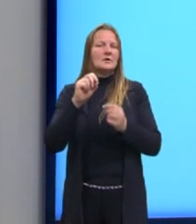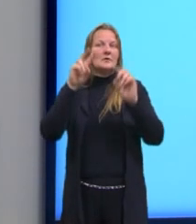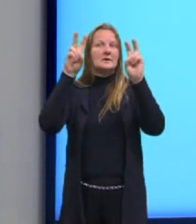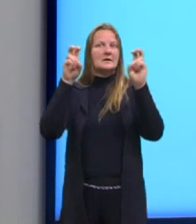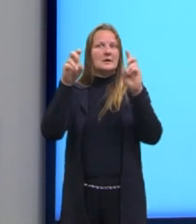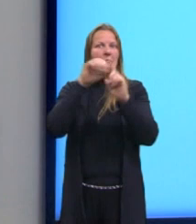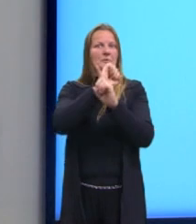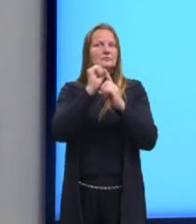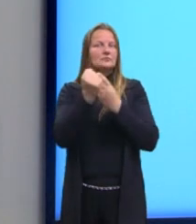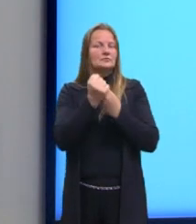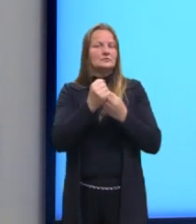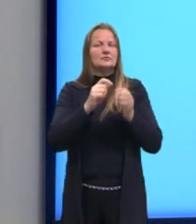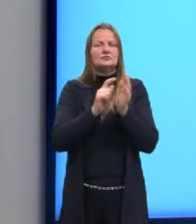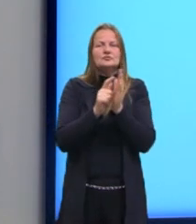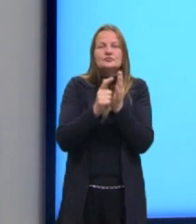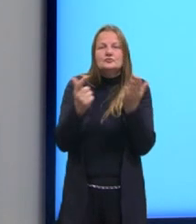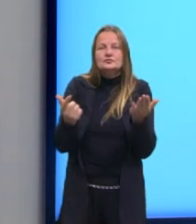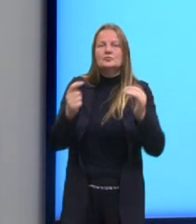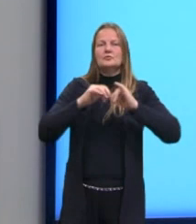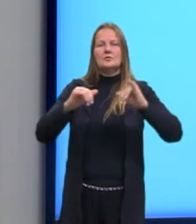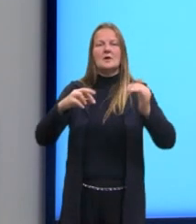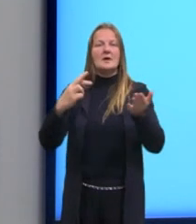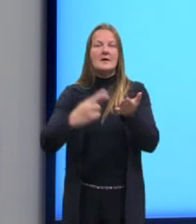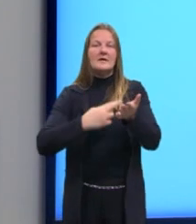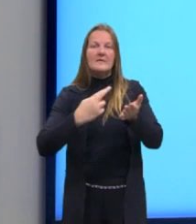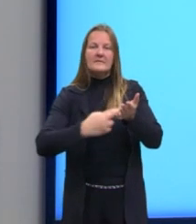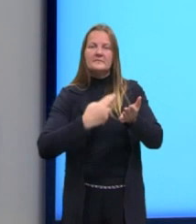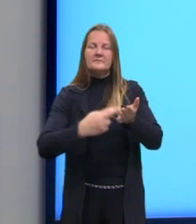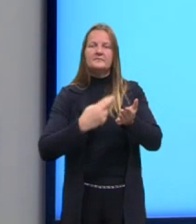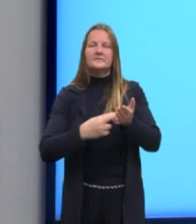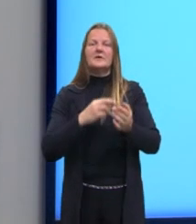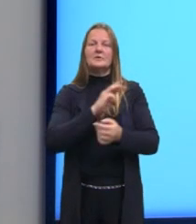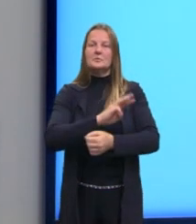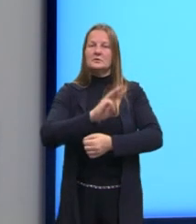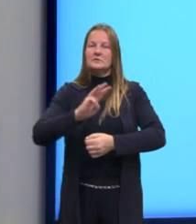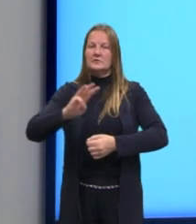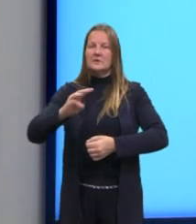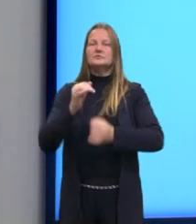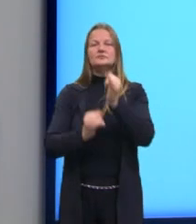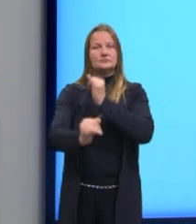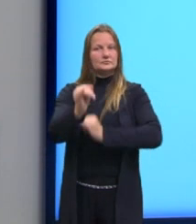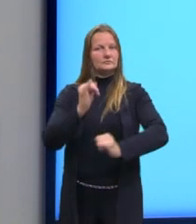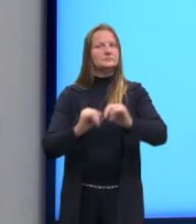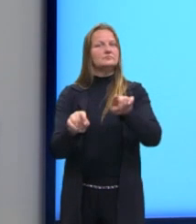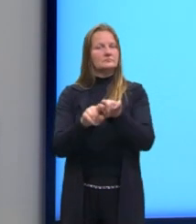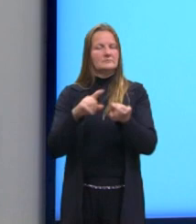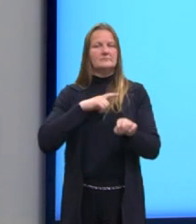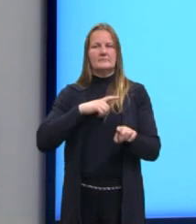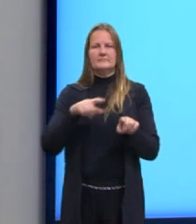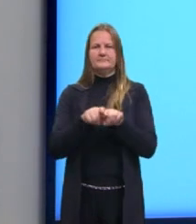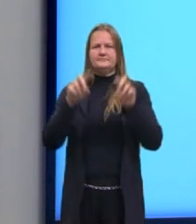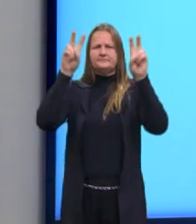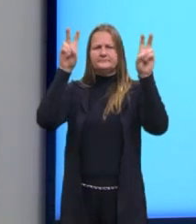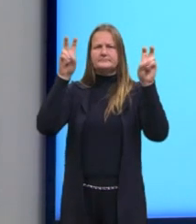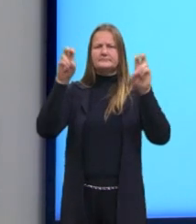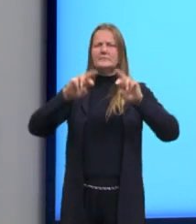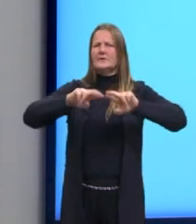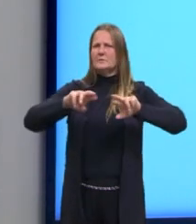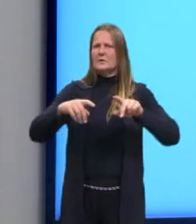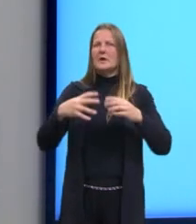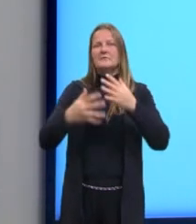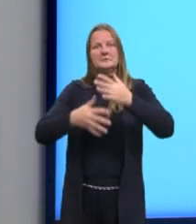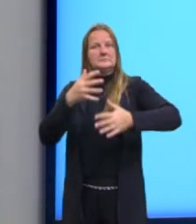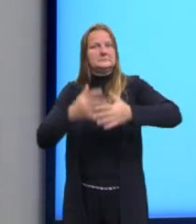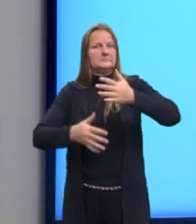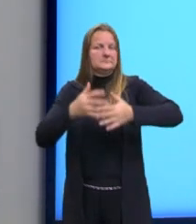em especial, em jornais, revistas e sites da internet. E pode tratar de temas polêmicos,